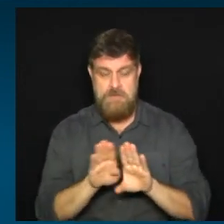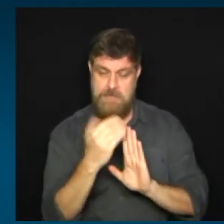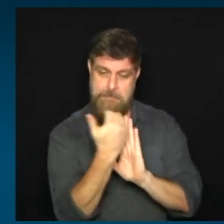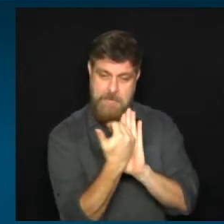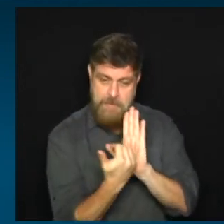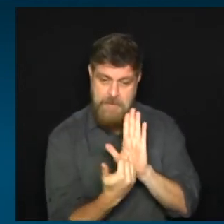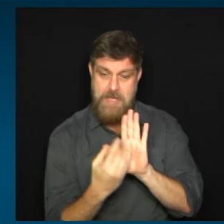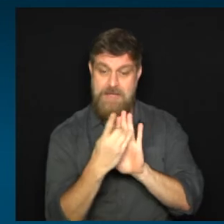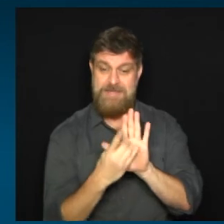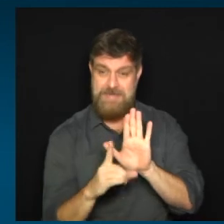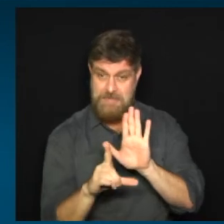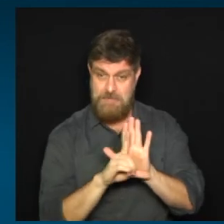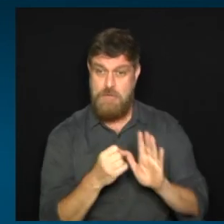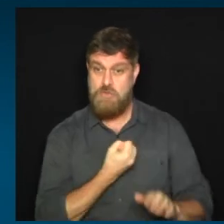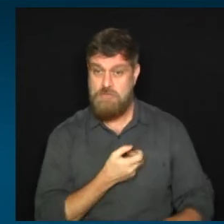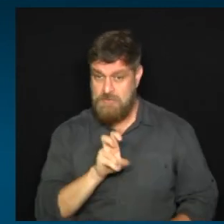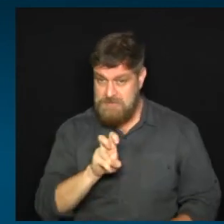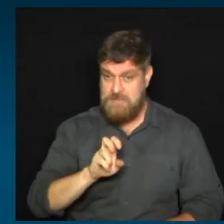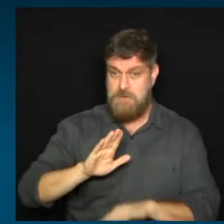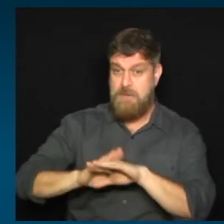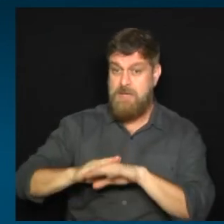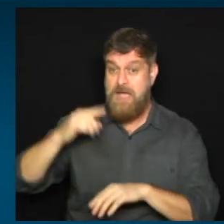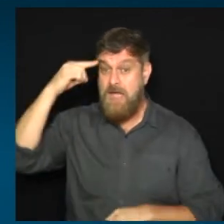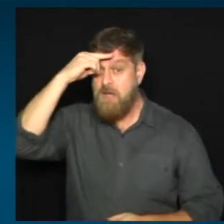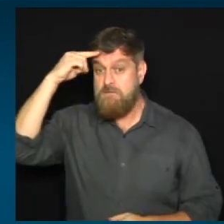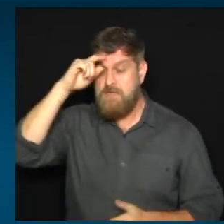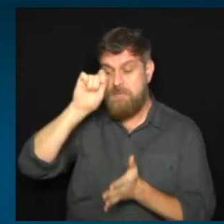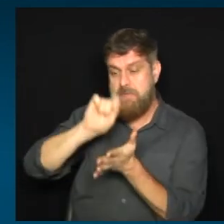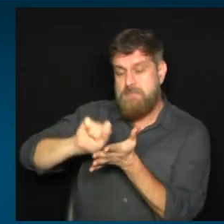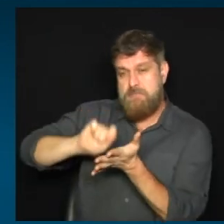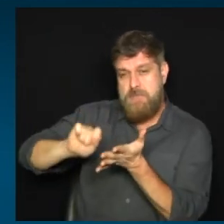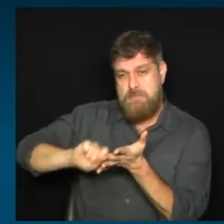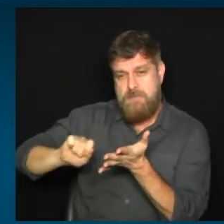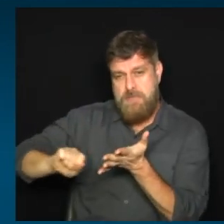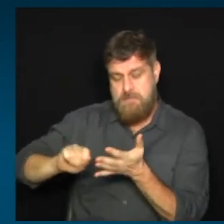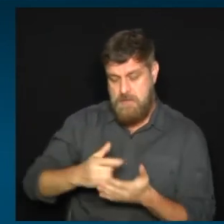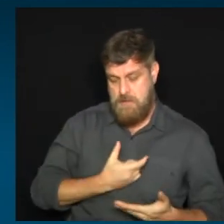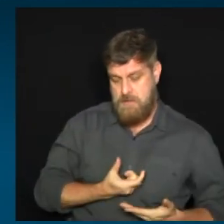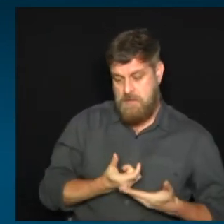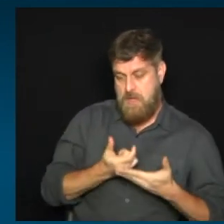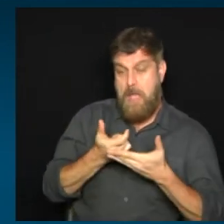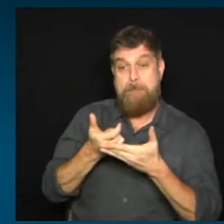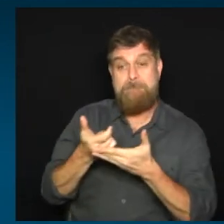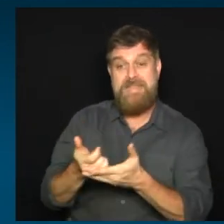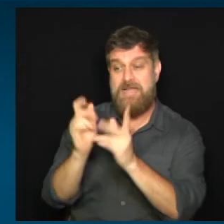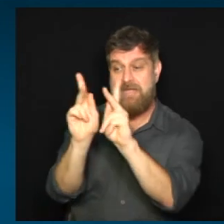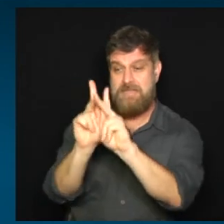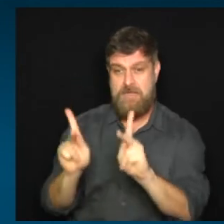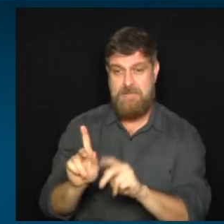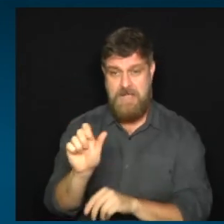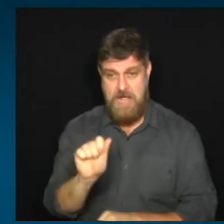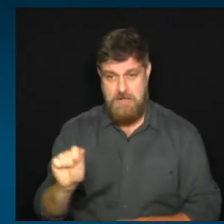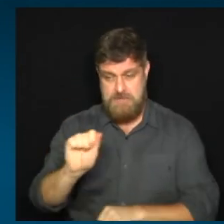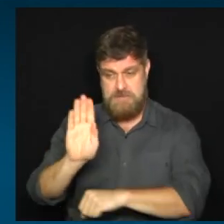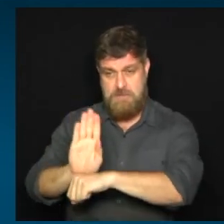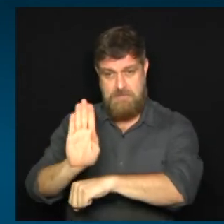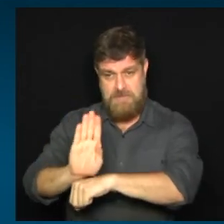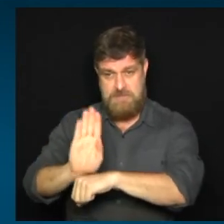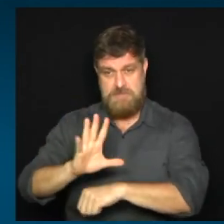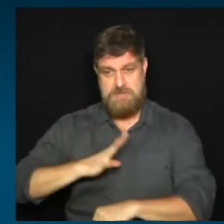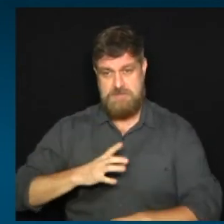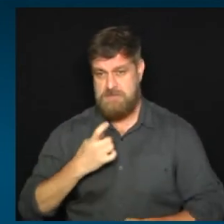decreto legislativo de autoria do vereador Felipe Marquesi, que concede medalha Arautos da Paz à Associação Batista de Campinas